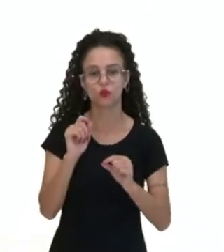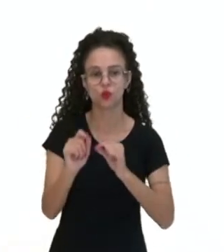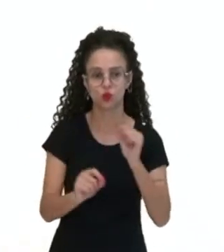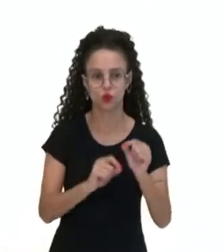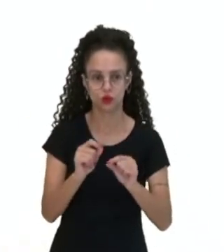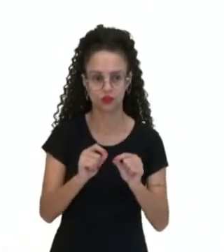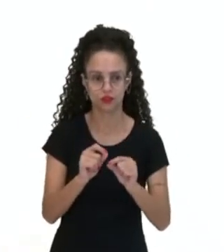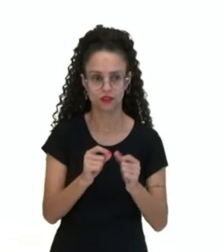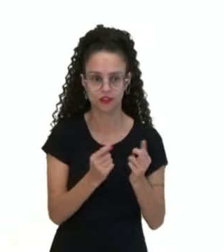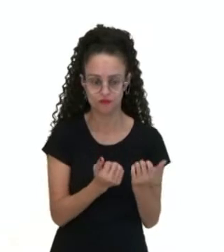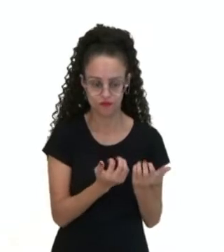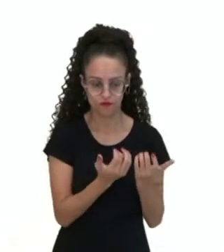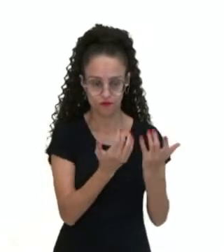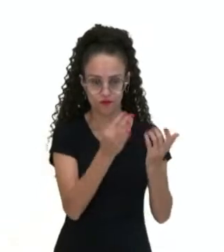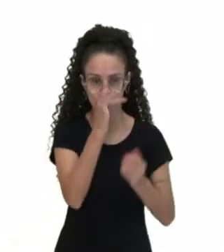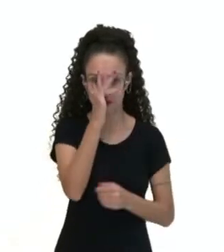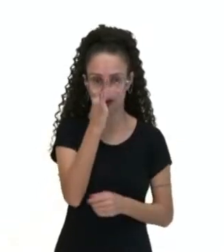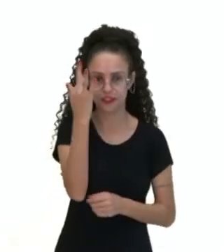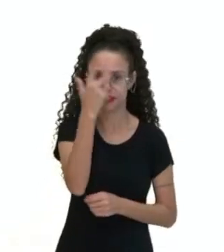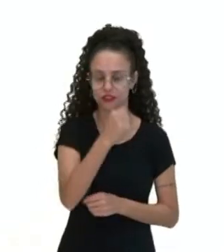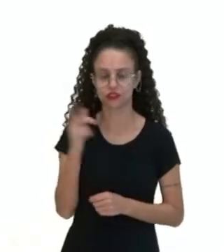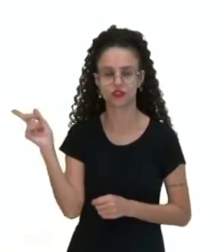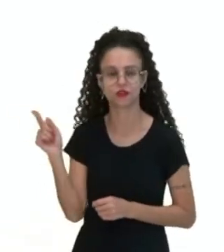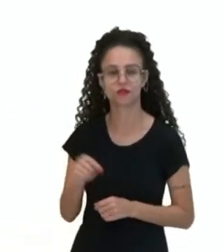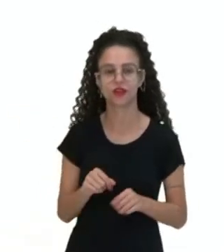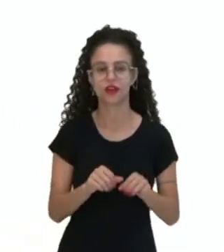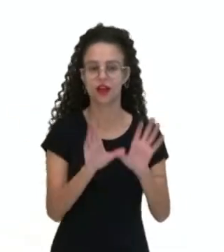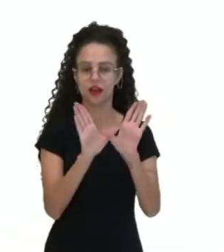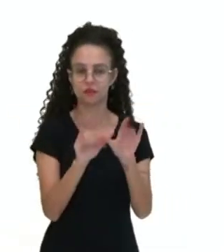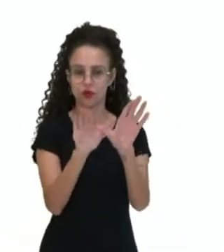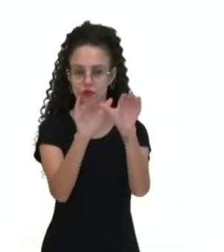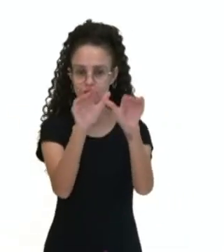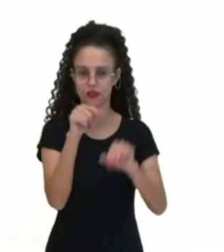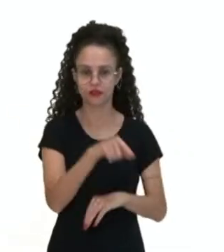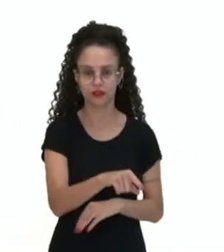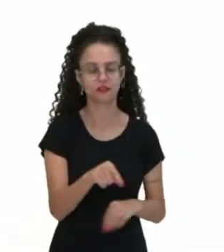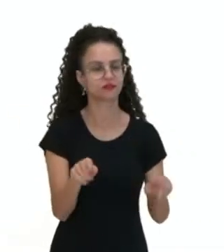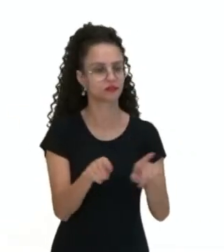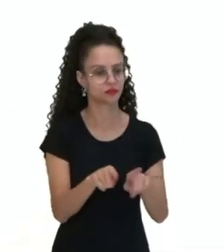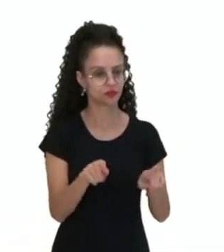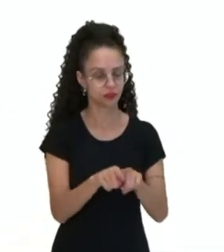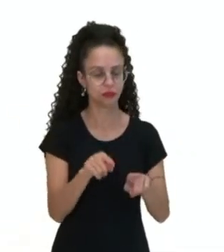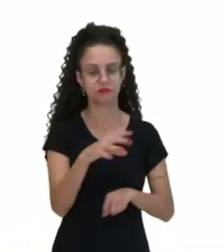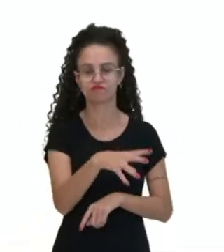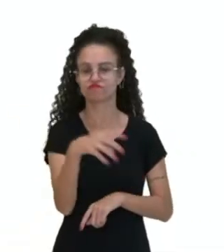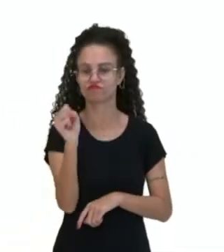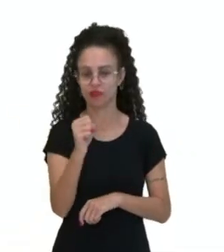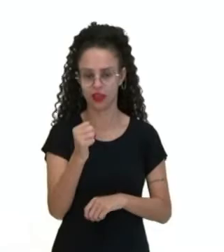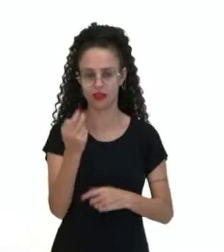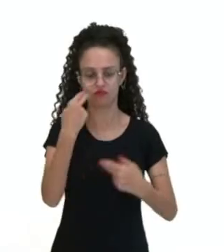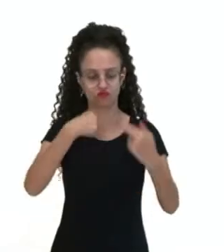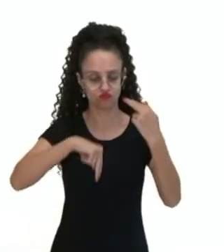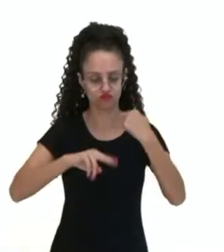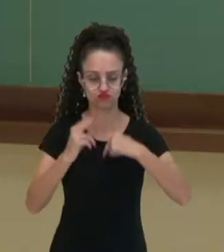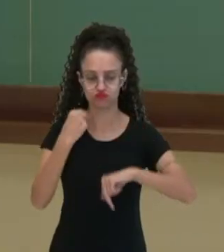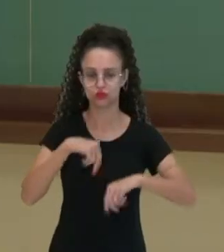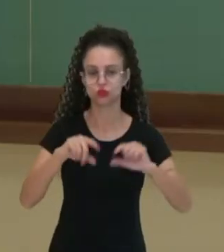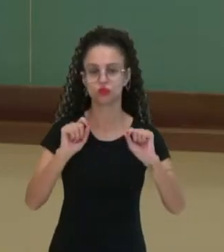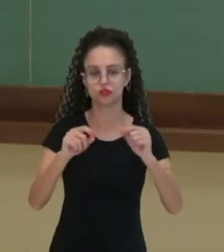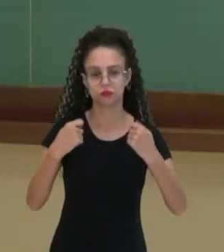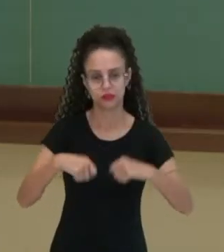dessa florzinha lindinha aqui, a borboleta, ela vai obter os nutrientes que ela precisa